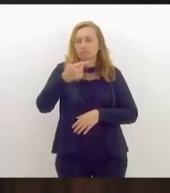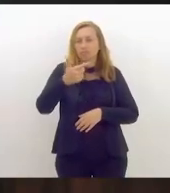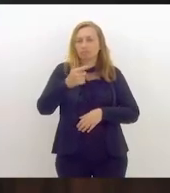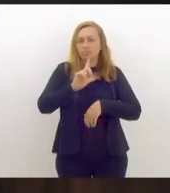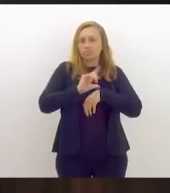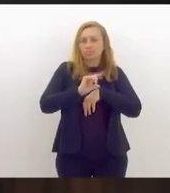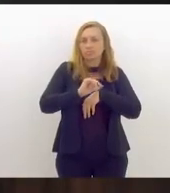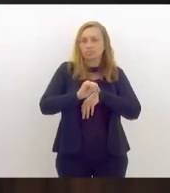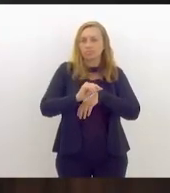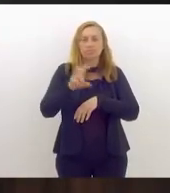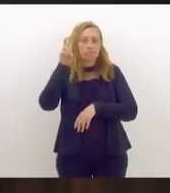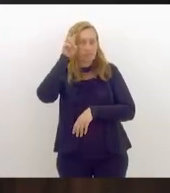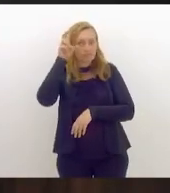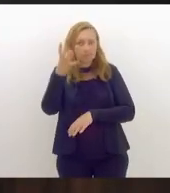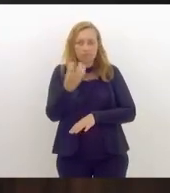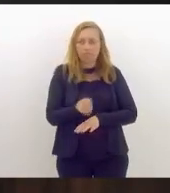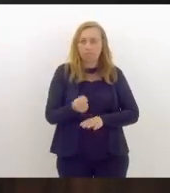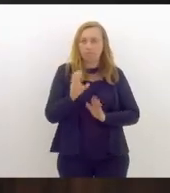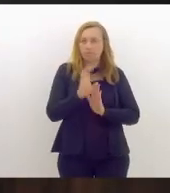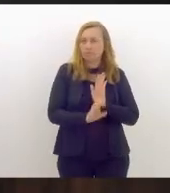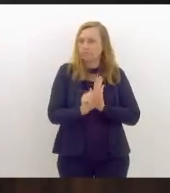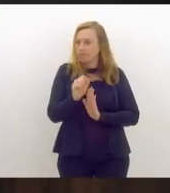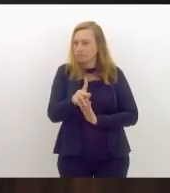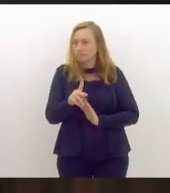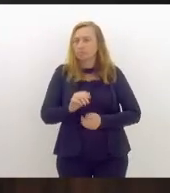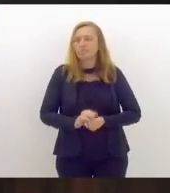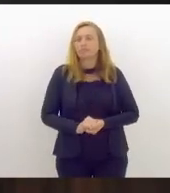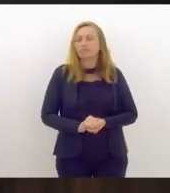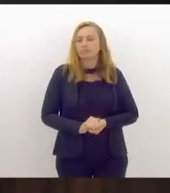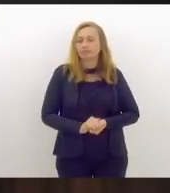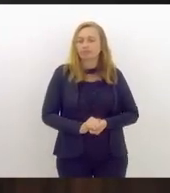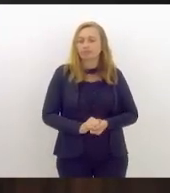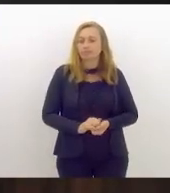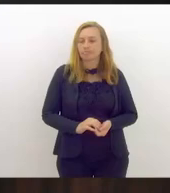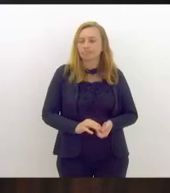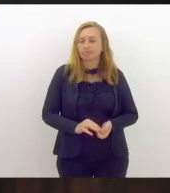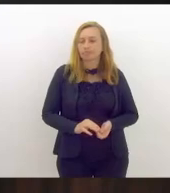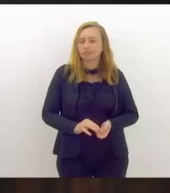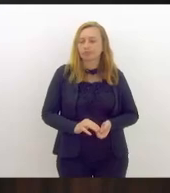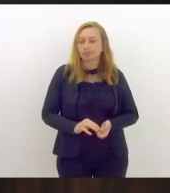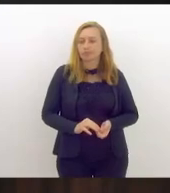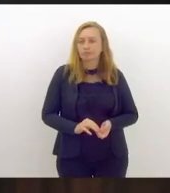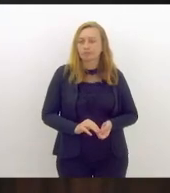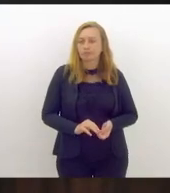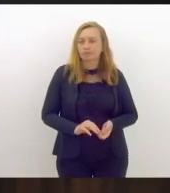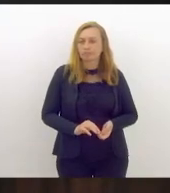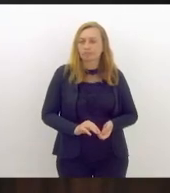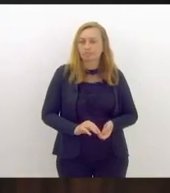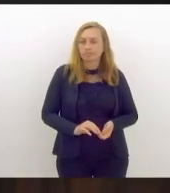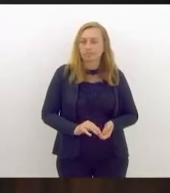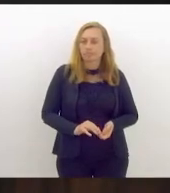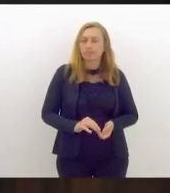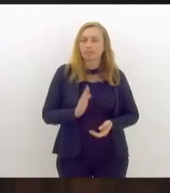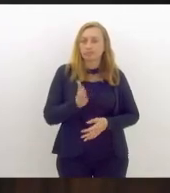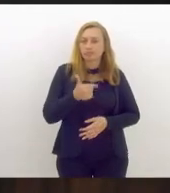para recebimento de emendas, ok? 14 emendas. Já há 14